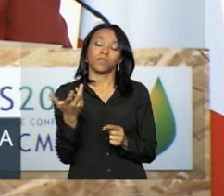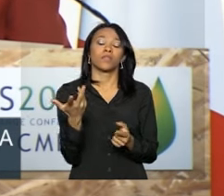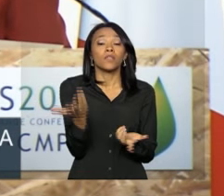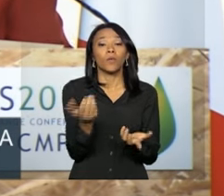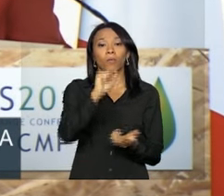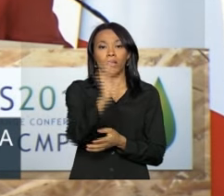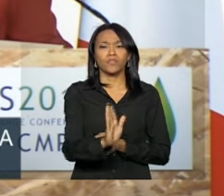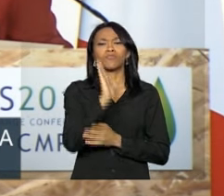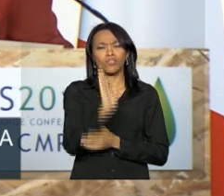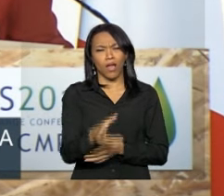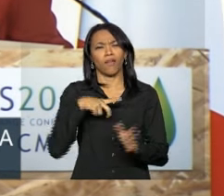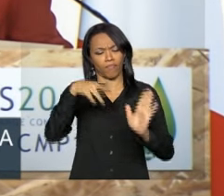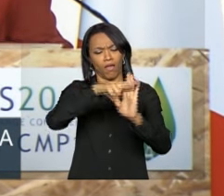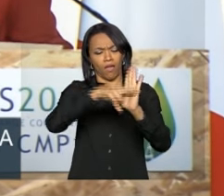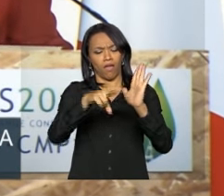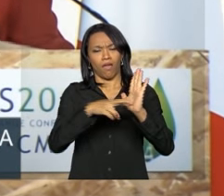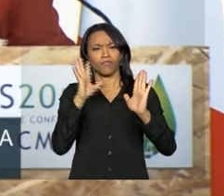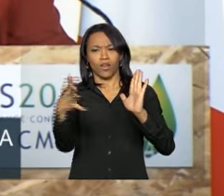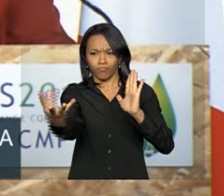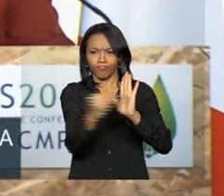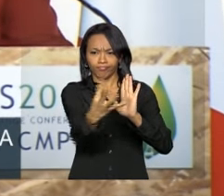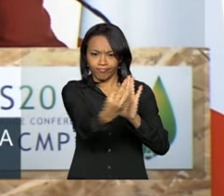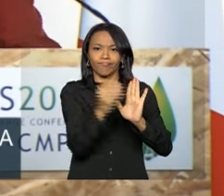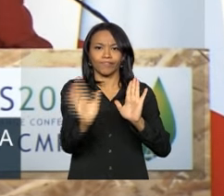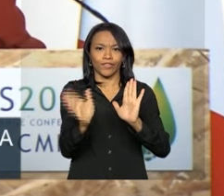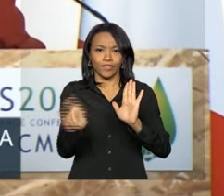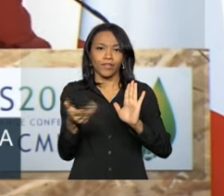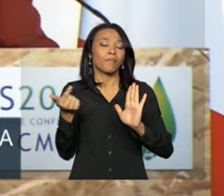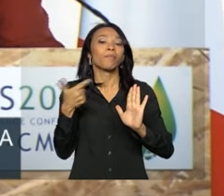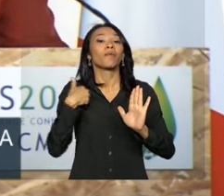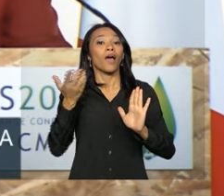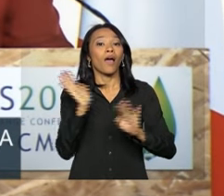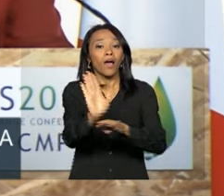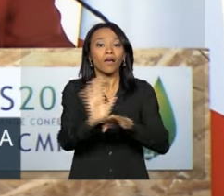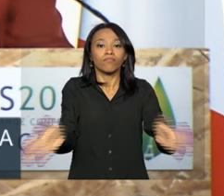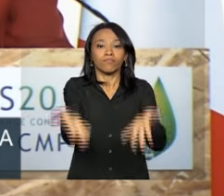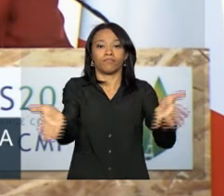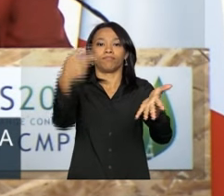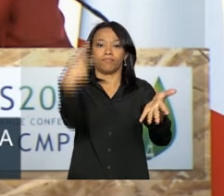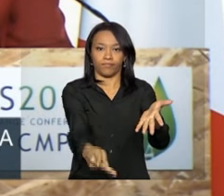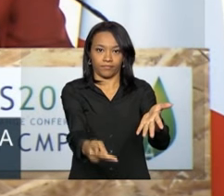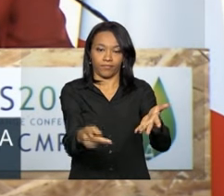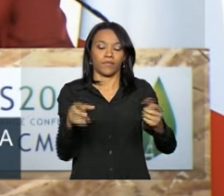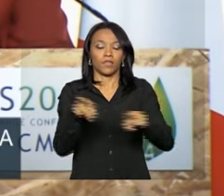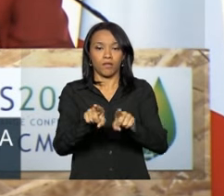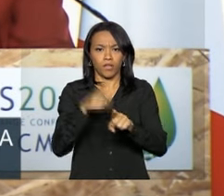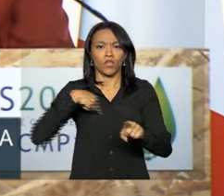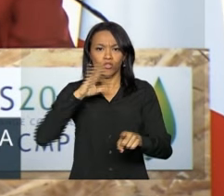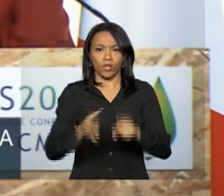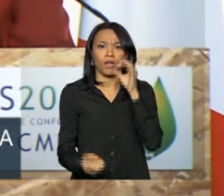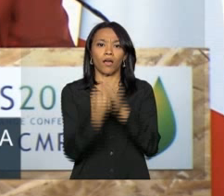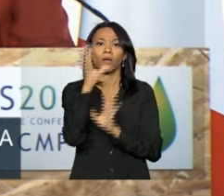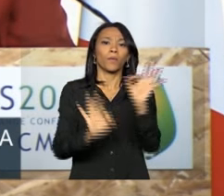preenche todos os requisitos da Convenção de Clima para tornar-se beneficiário deste mecanismo. Implementamos também